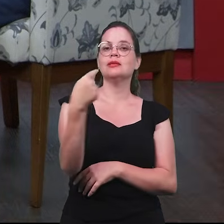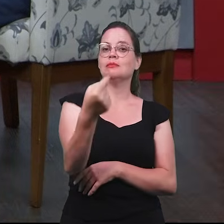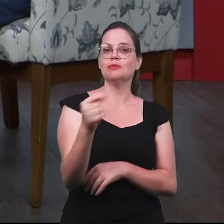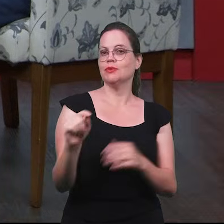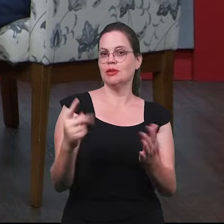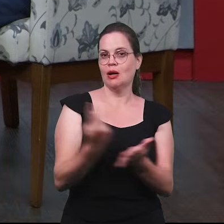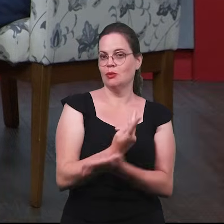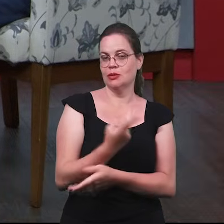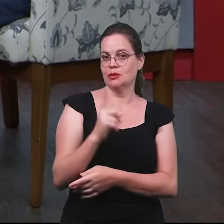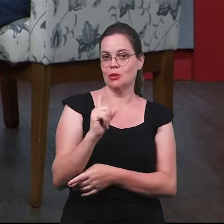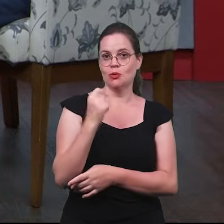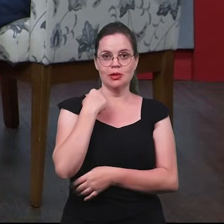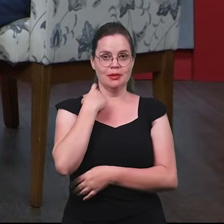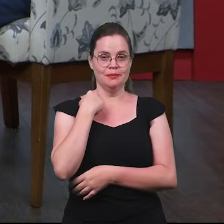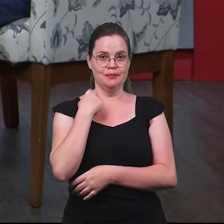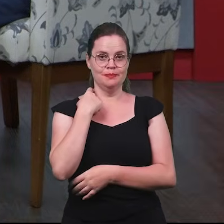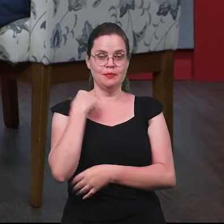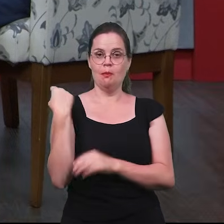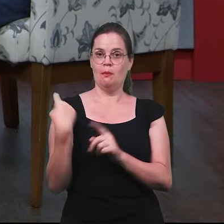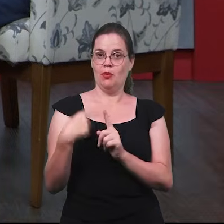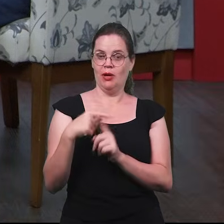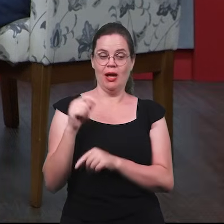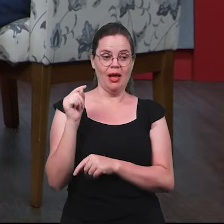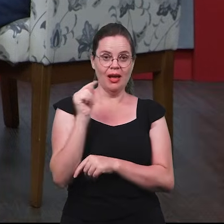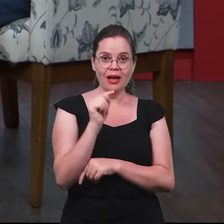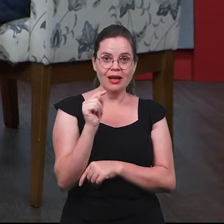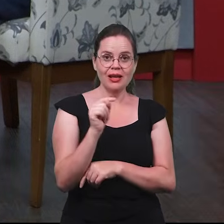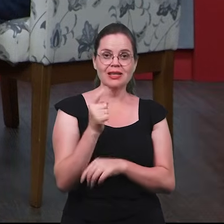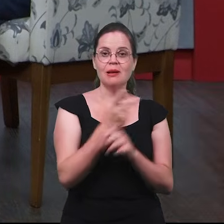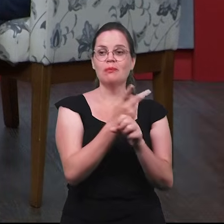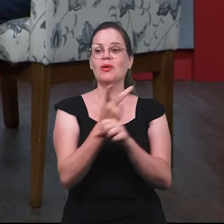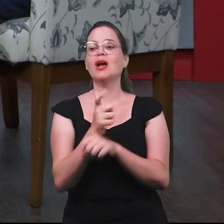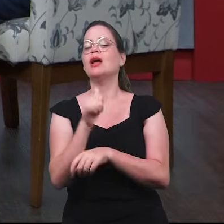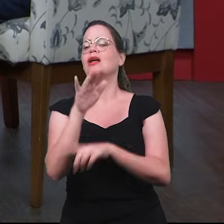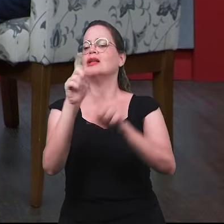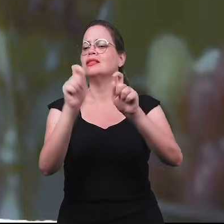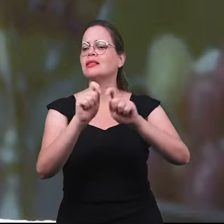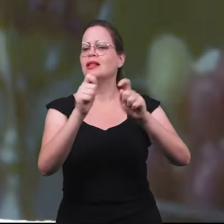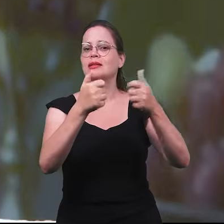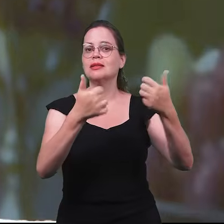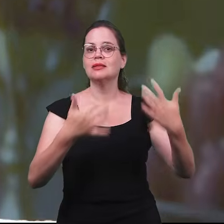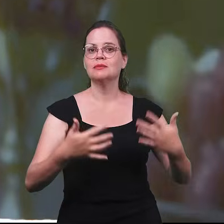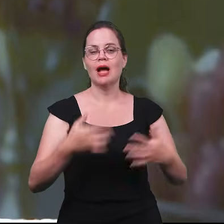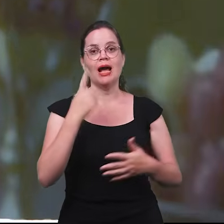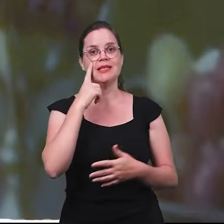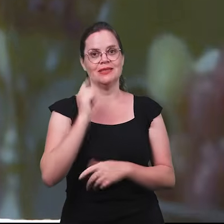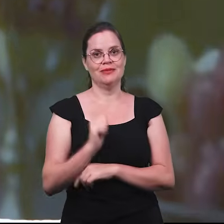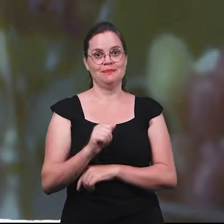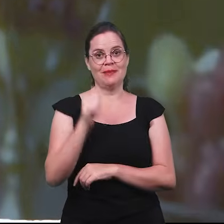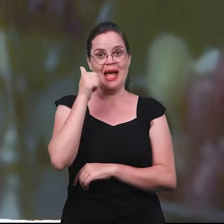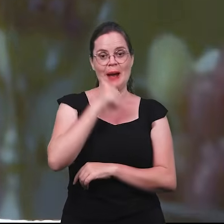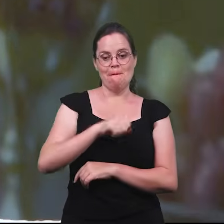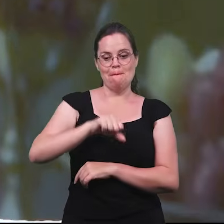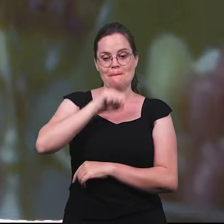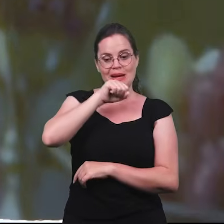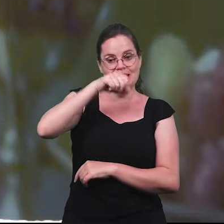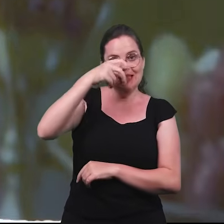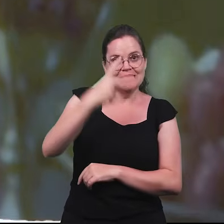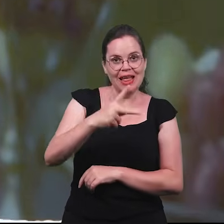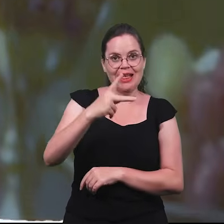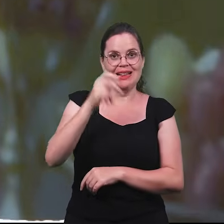estava procurando quem decifrasse. Aí entra em cena, pastor Antônio Carlos, a rainha mãe, né? Que era a